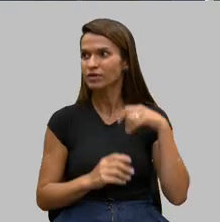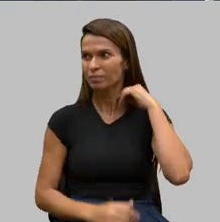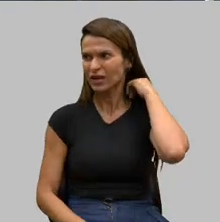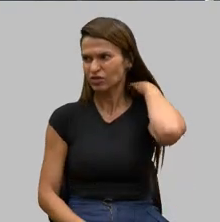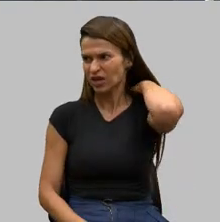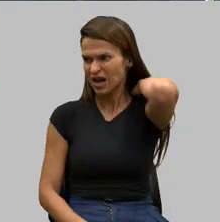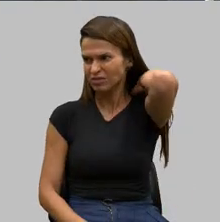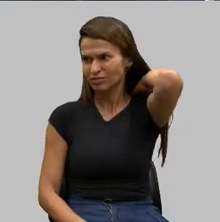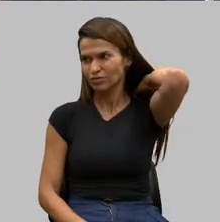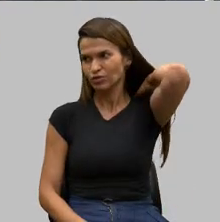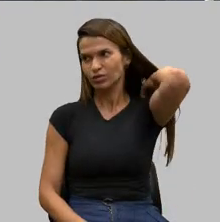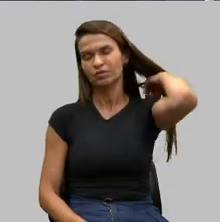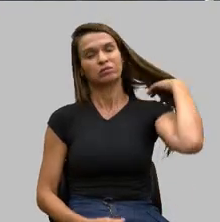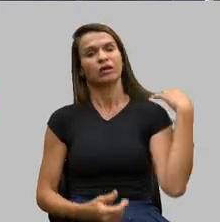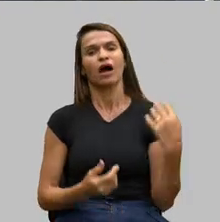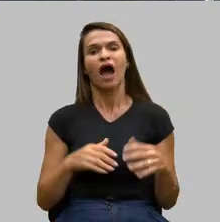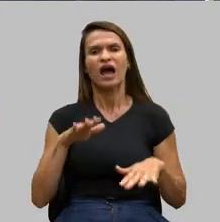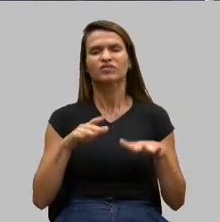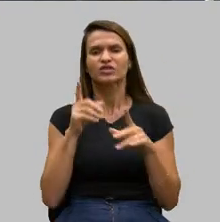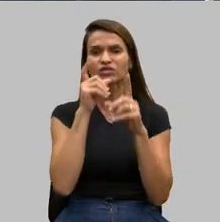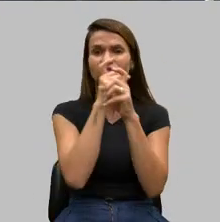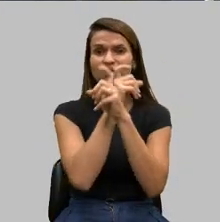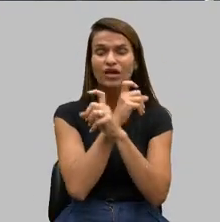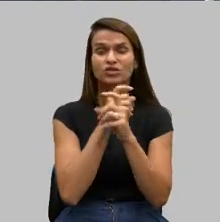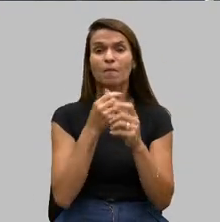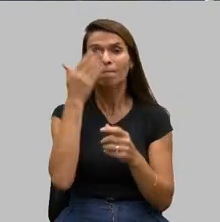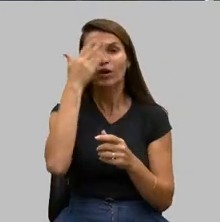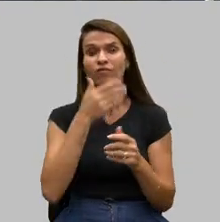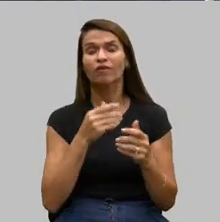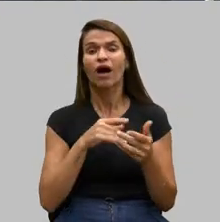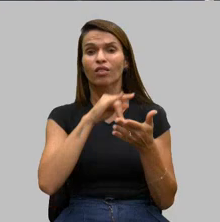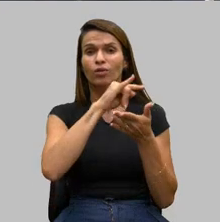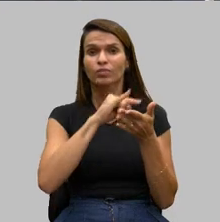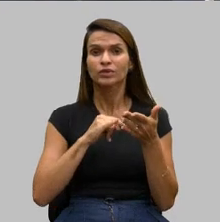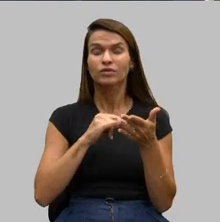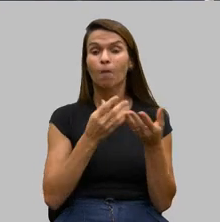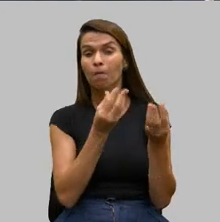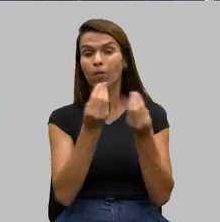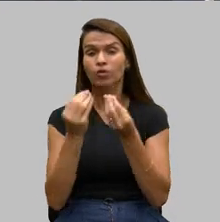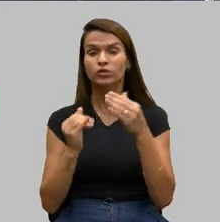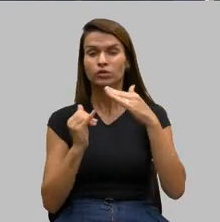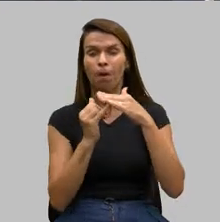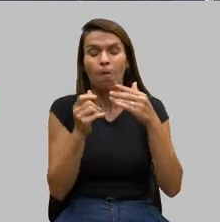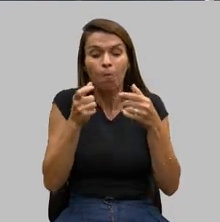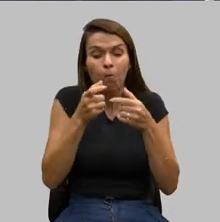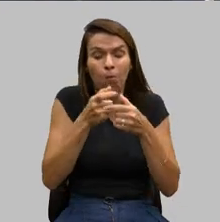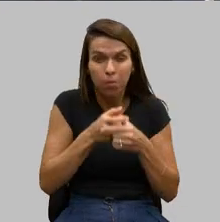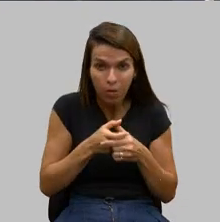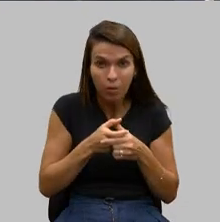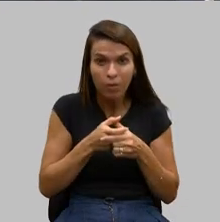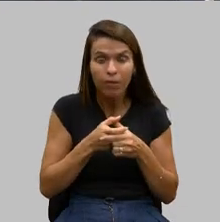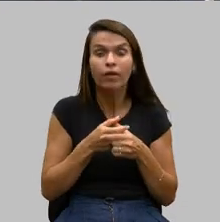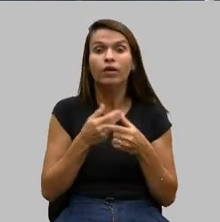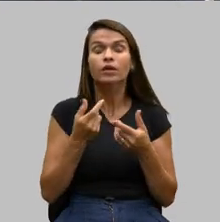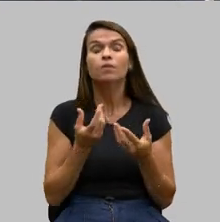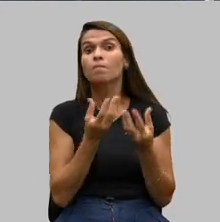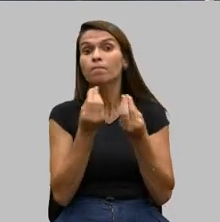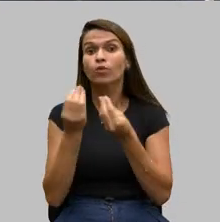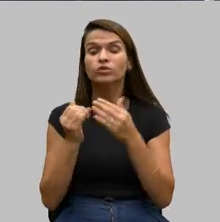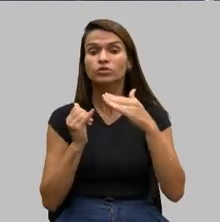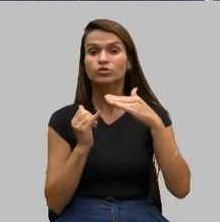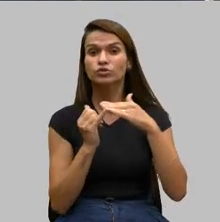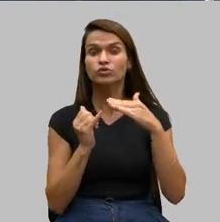muitas vezes pela dificuldade da documentação porque muitas instituições são pequenas e muitas instituições